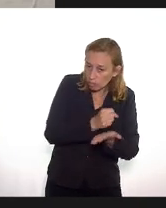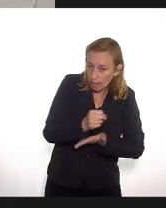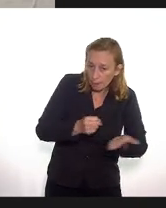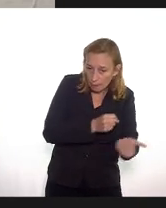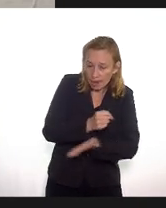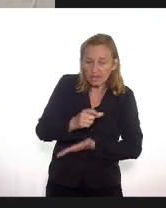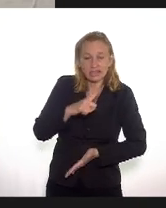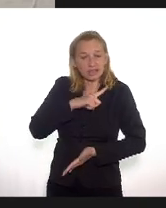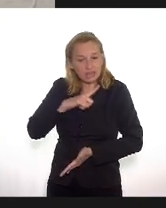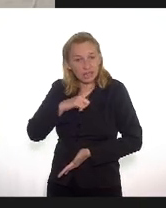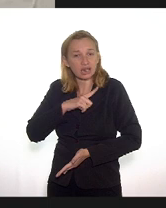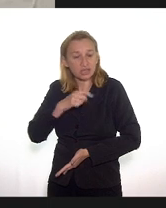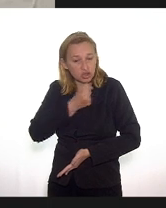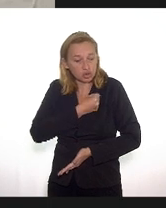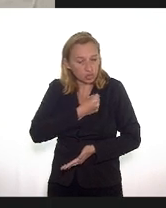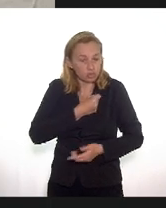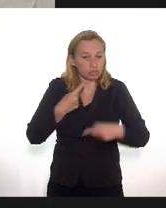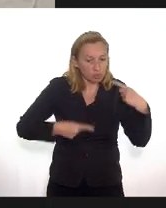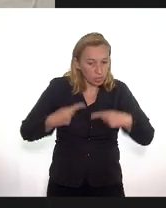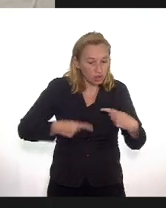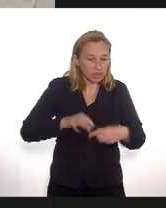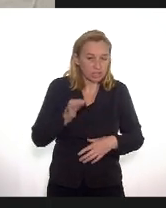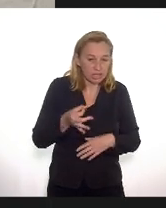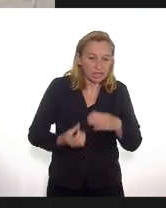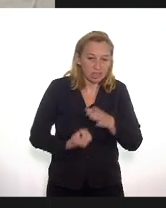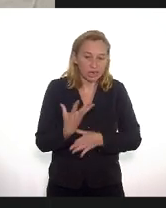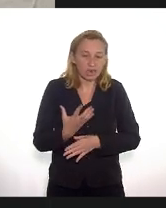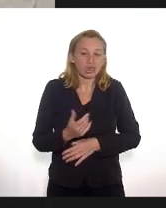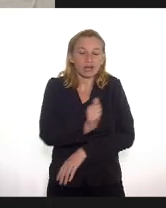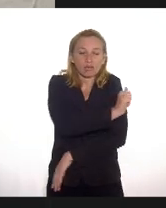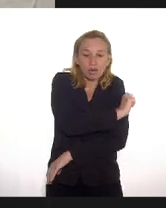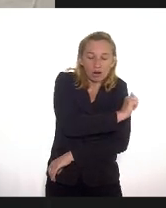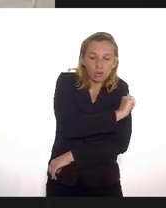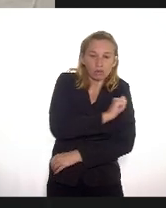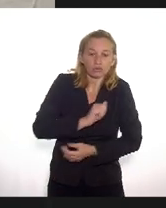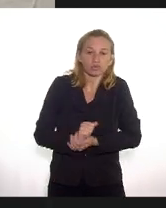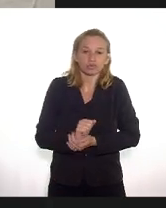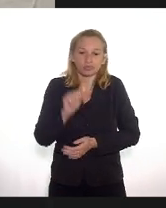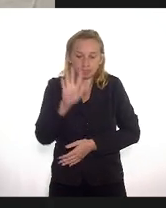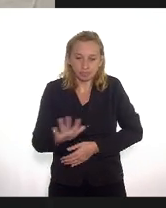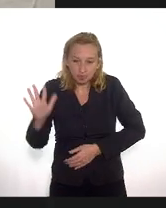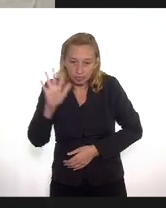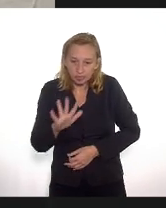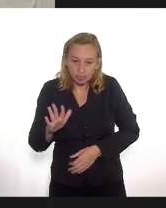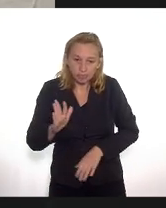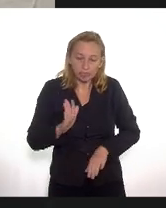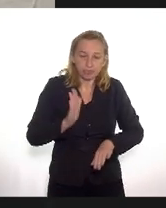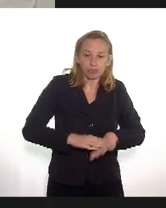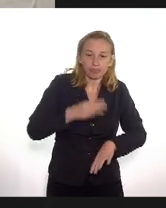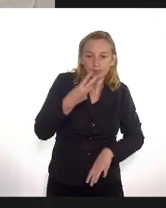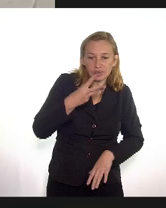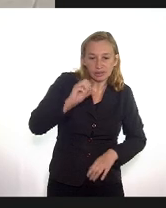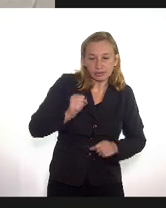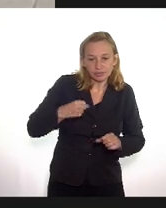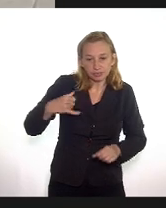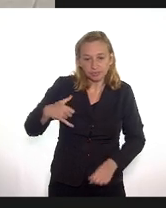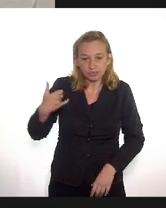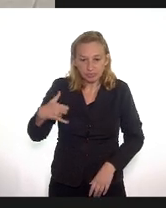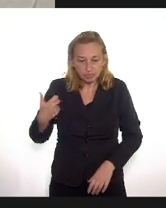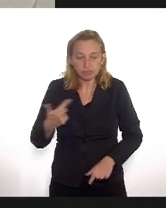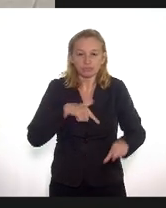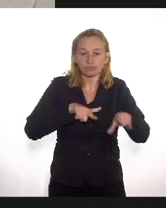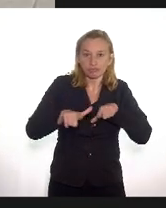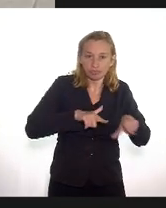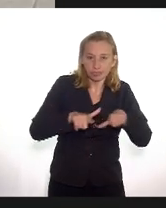uma política pública efetiva. A gente tem um aluno que, geralmente, ele tem mais de 30 anos, que ele